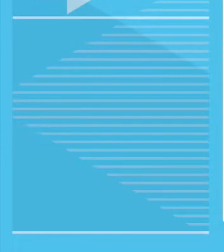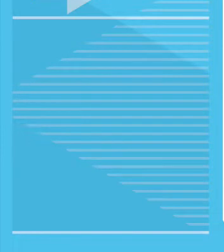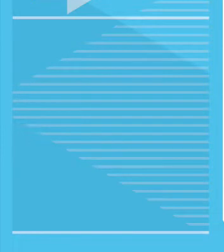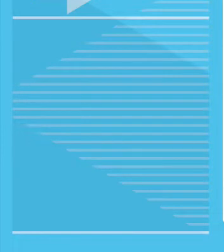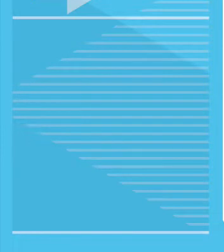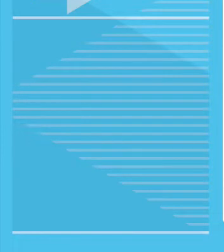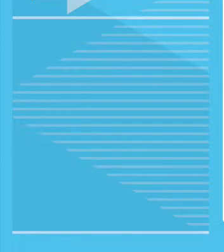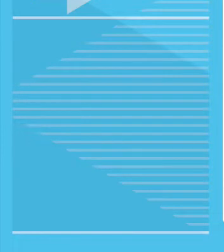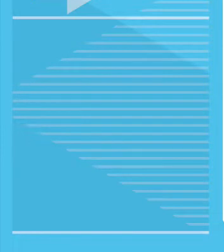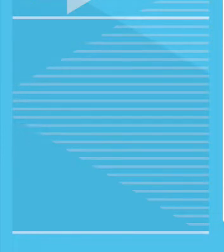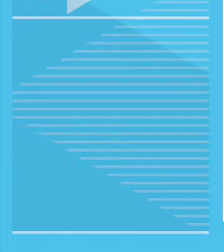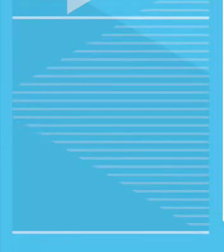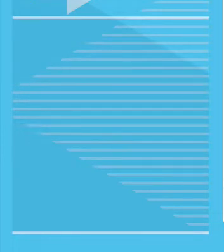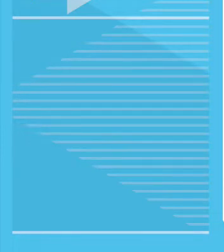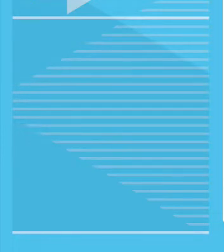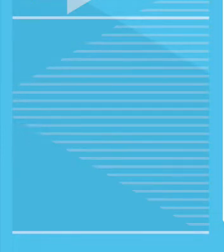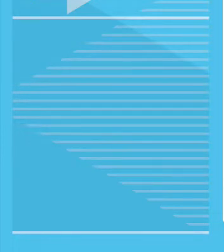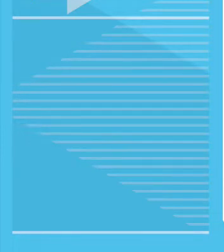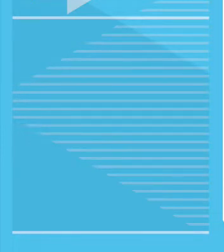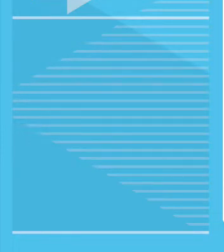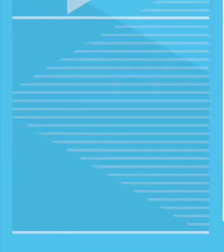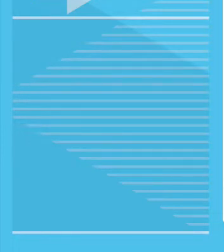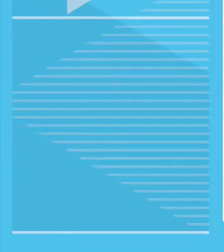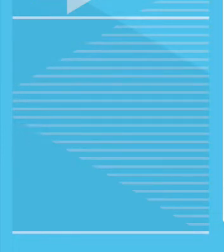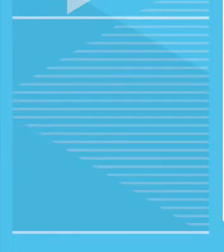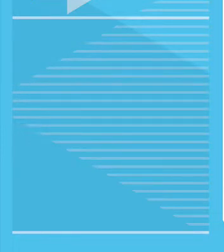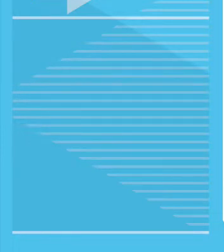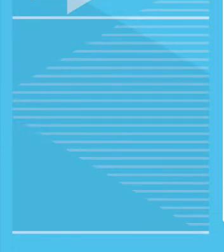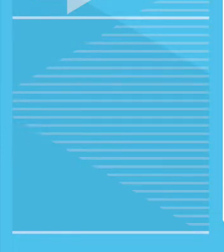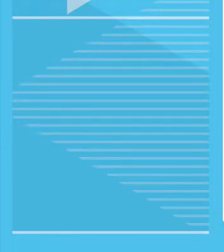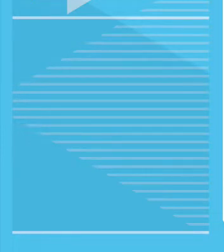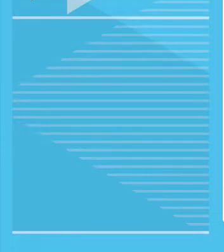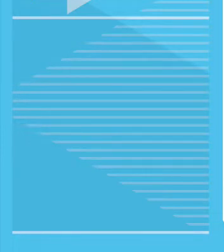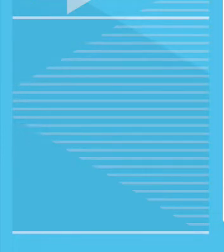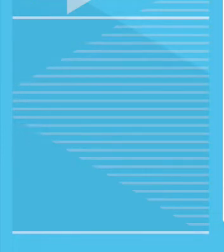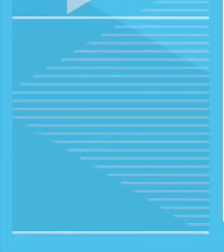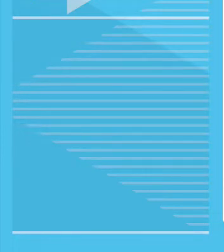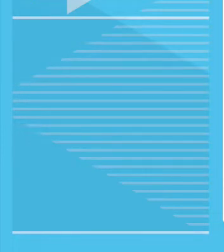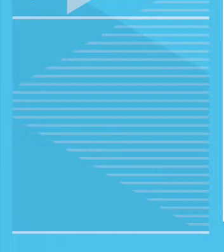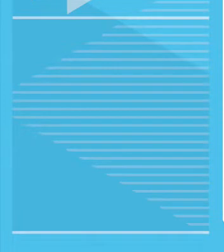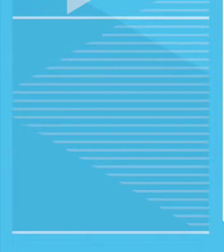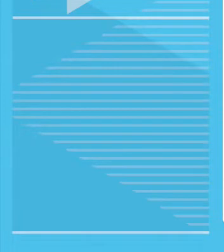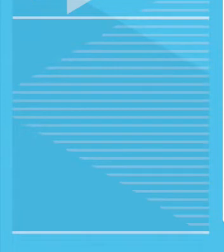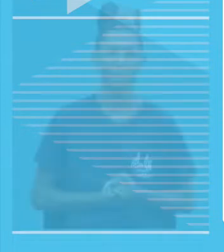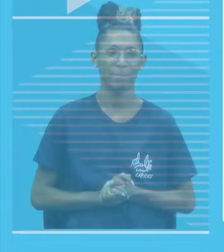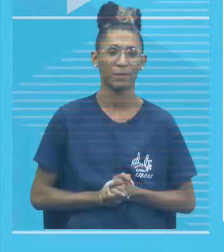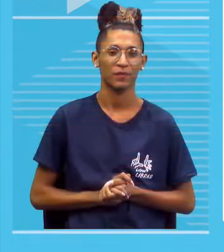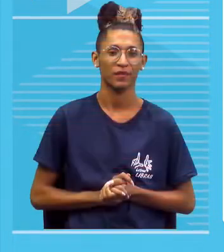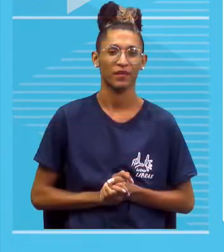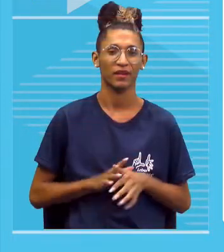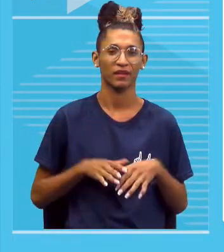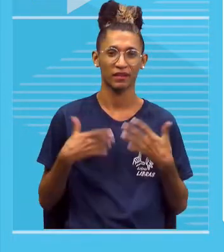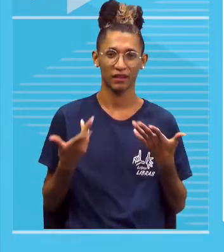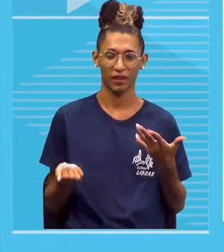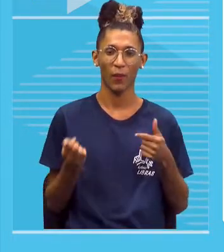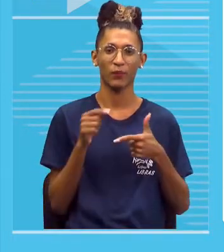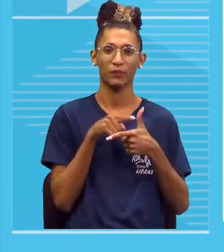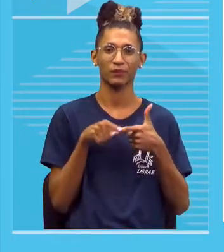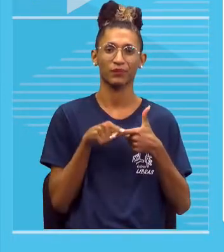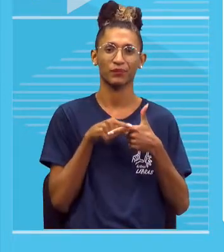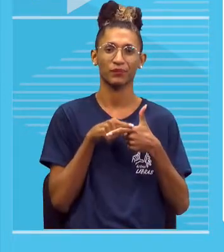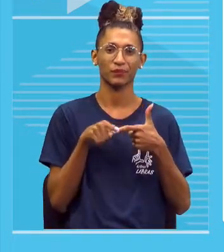435 né Beleza e gente o cosseno Acompanha comigo o